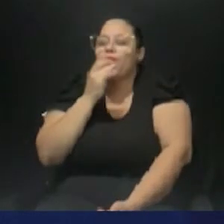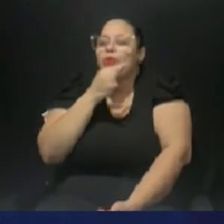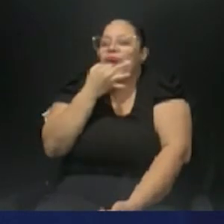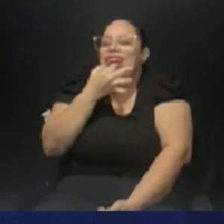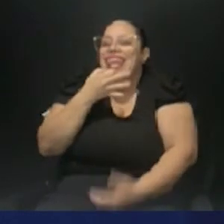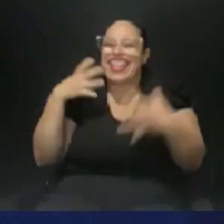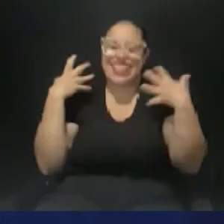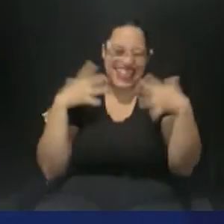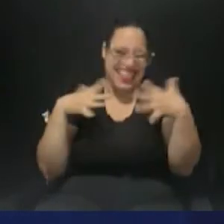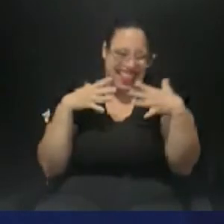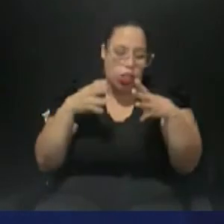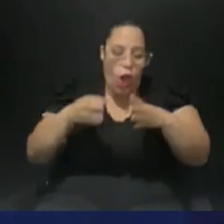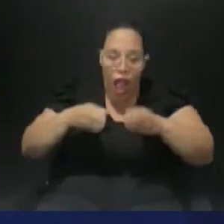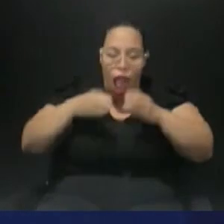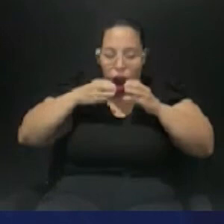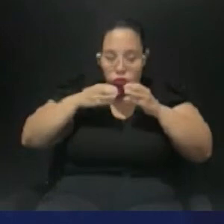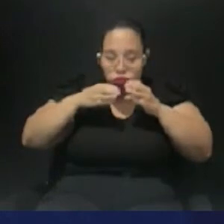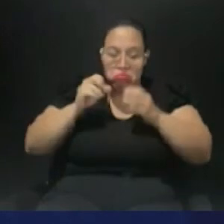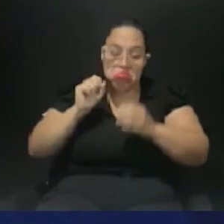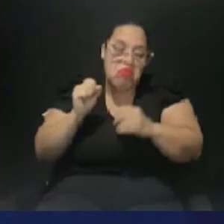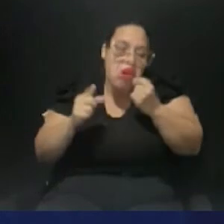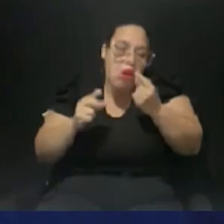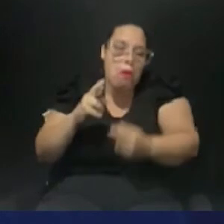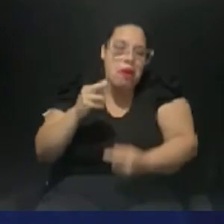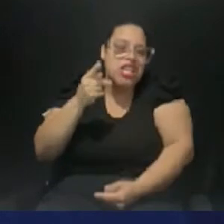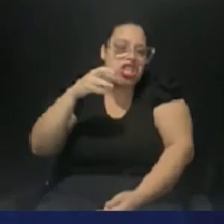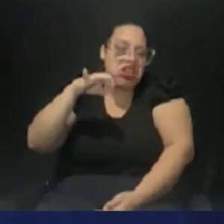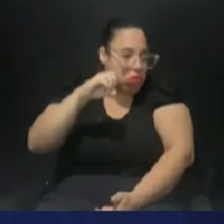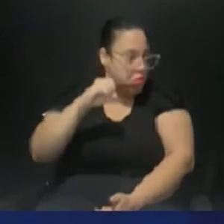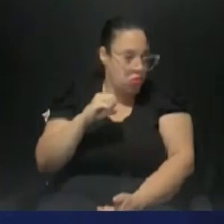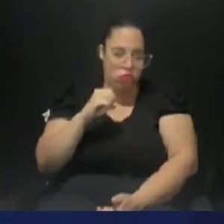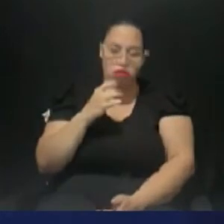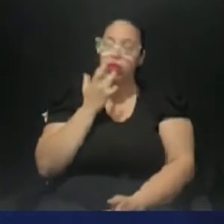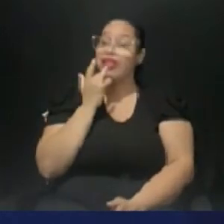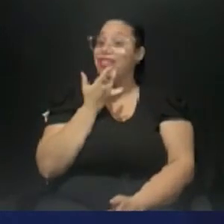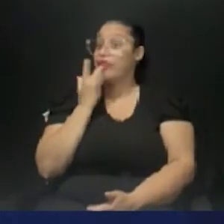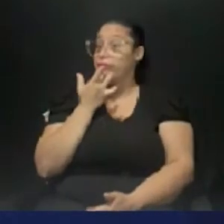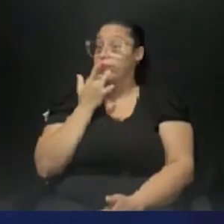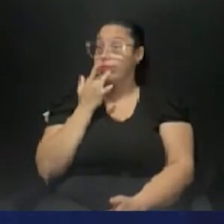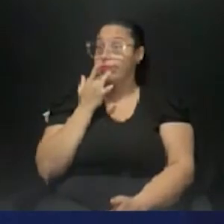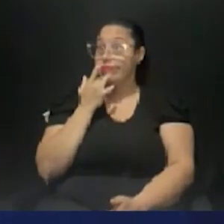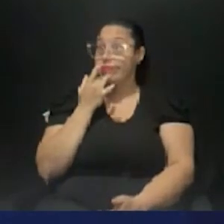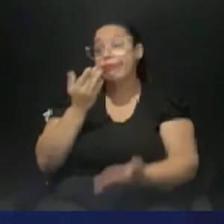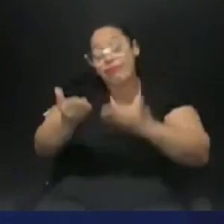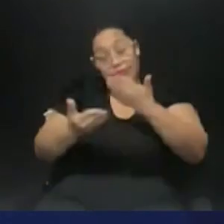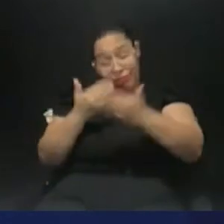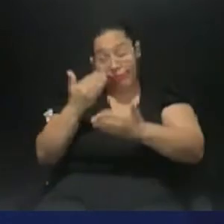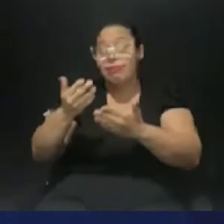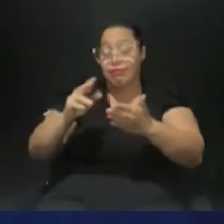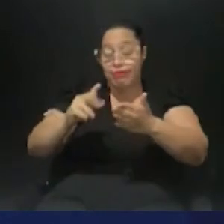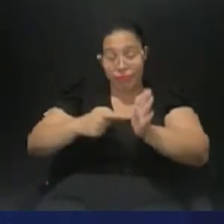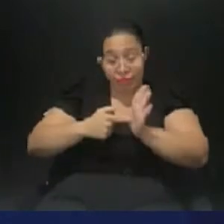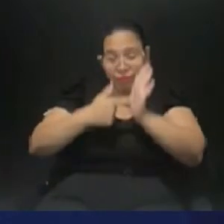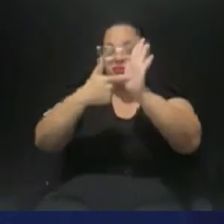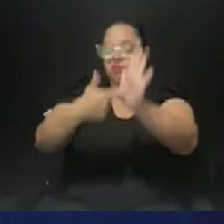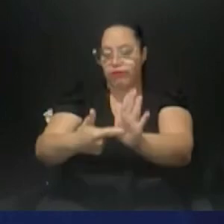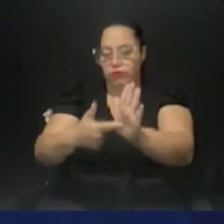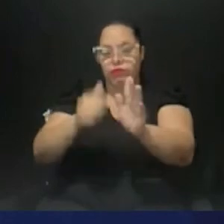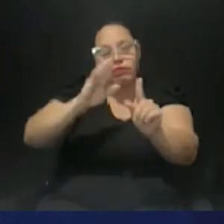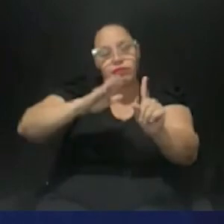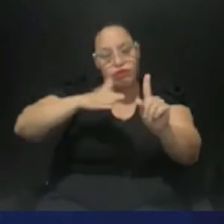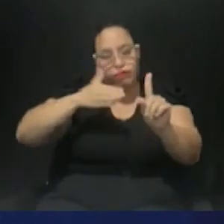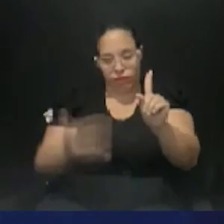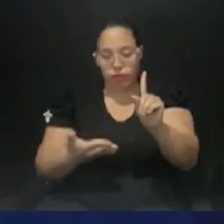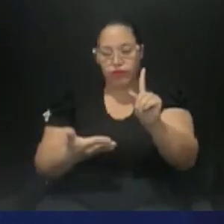nós apresentamos essa homenagem, e é por essa razão que hoje o Faca recebe esse diploma